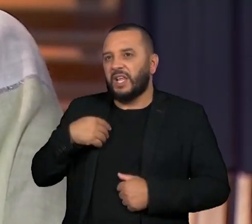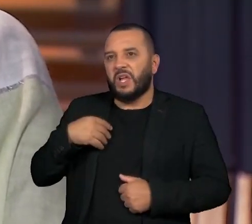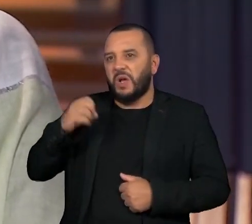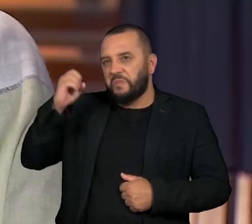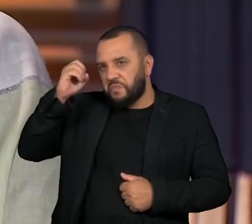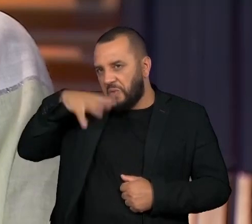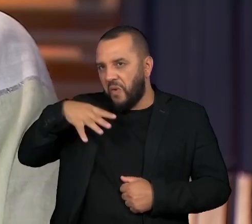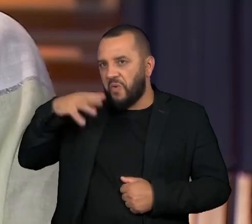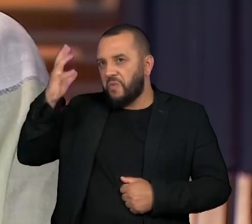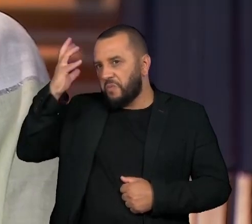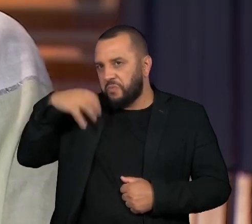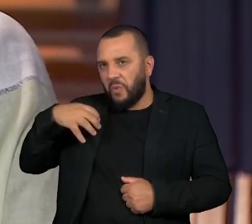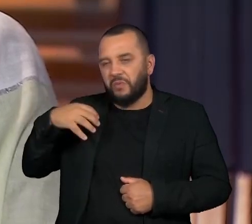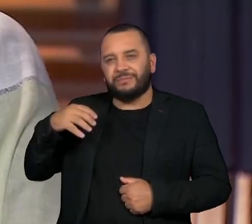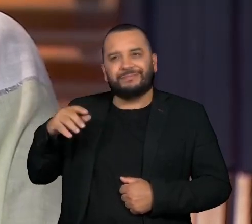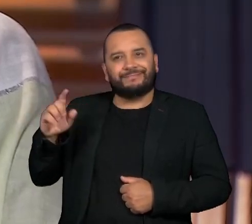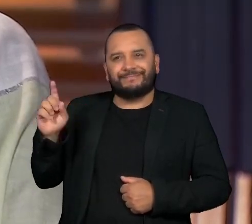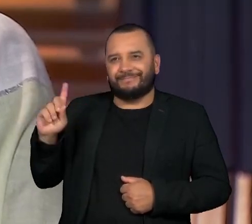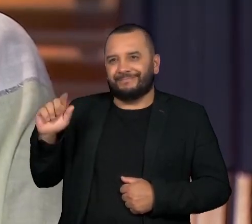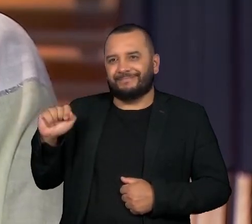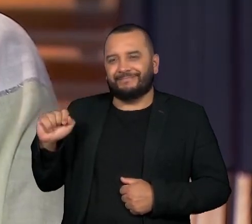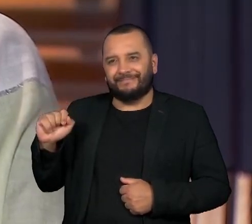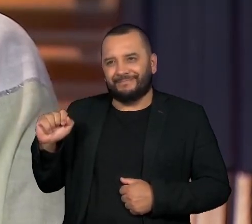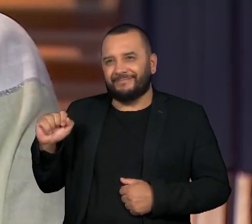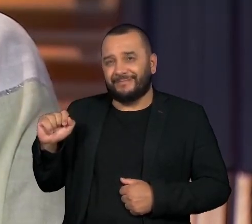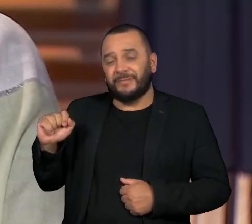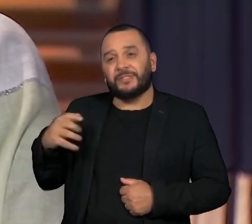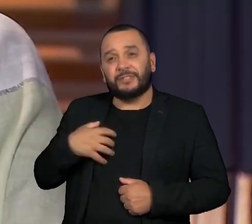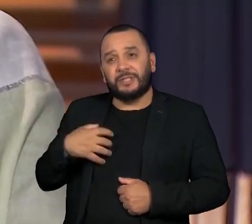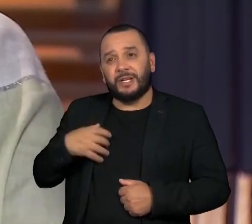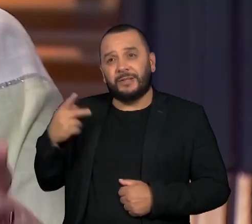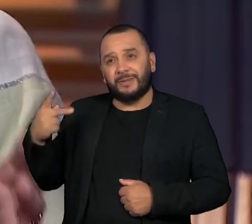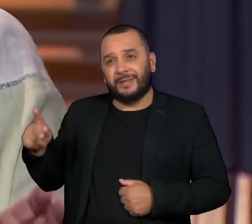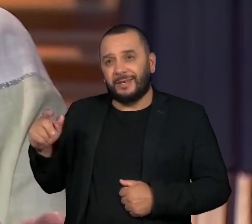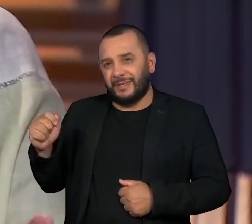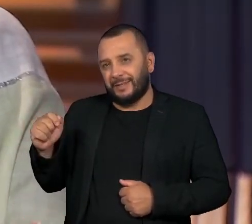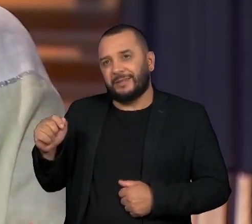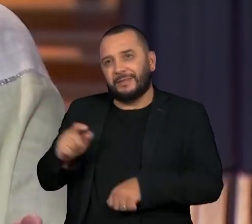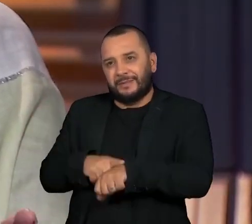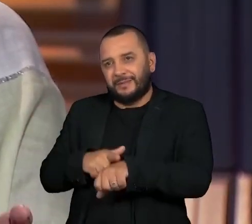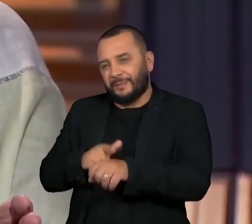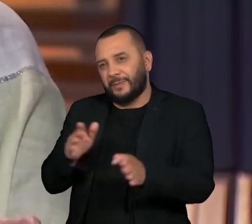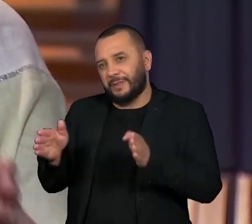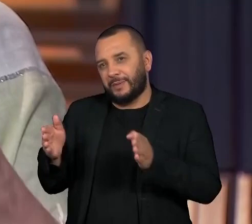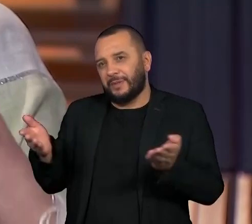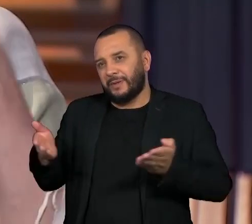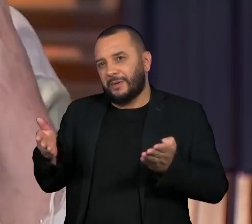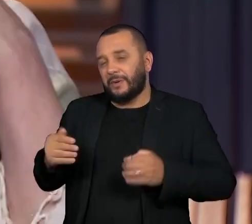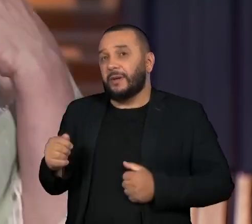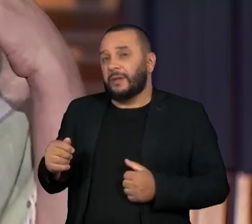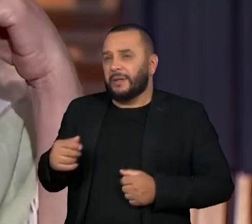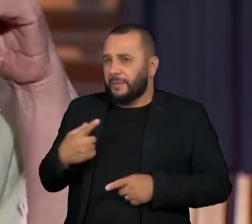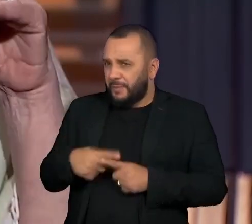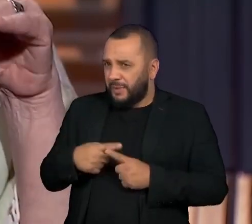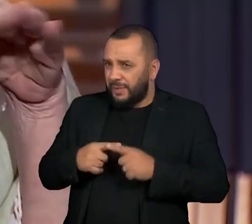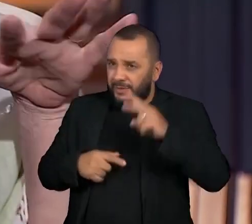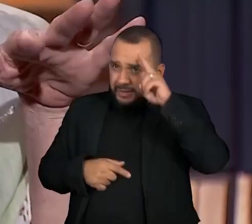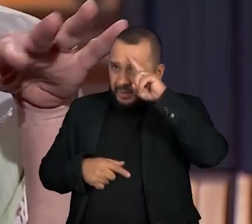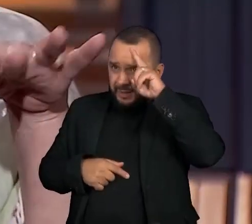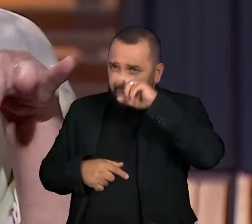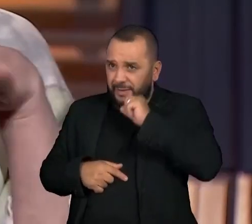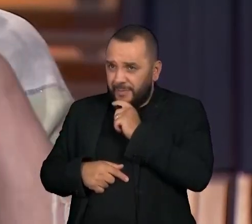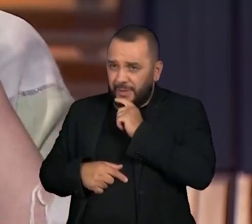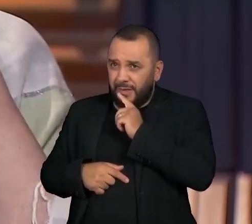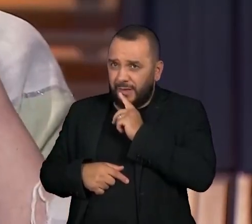acho que essa melhor parte dele nesse período porque se lembra o dia que